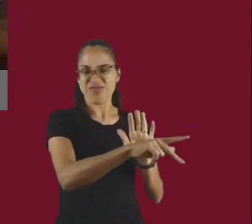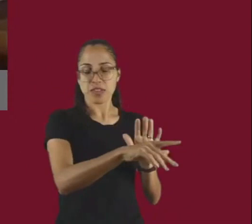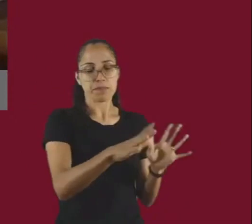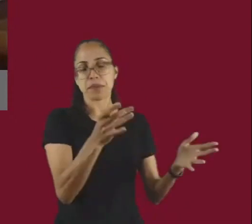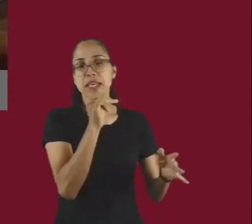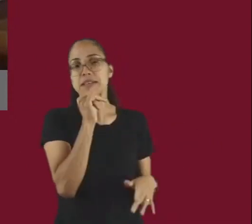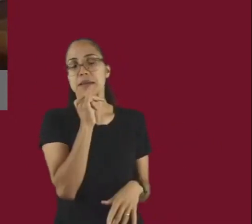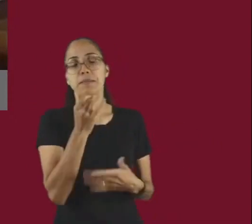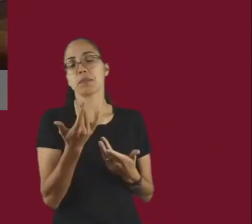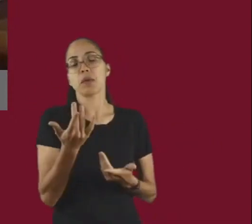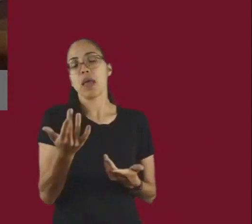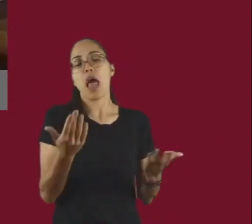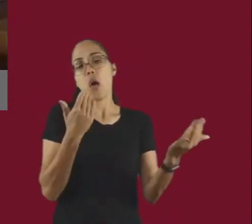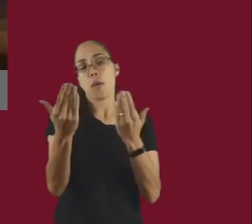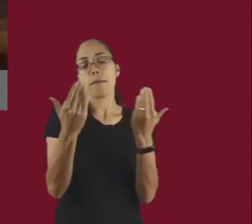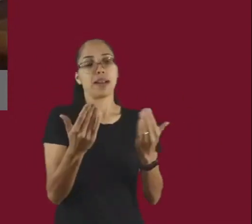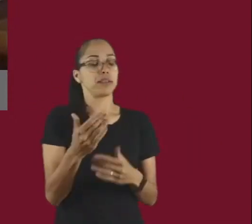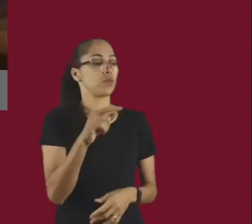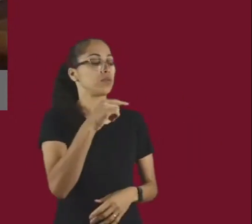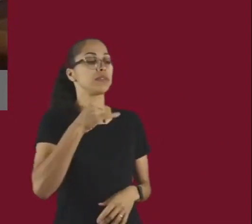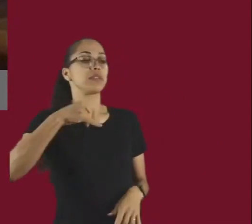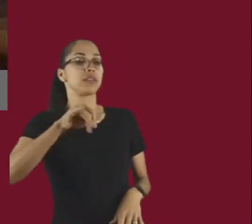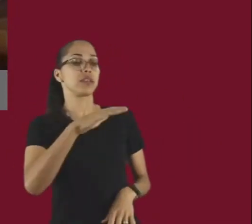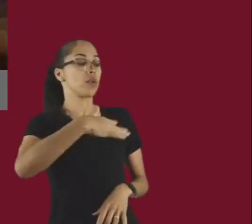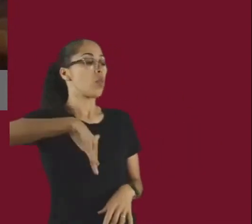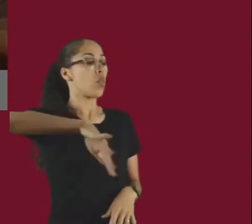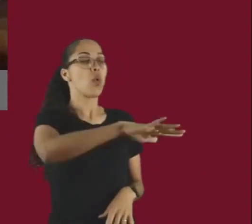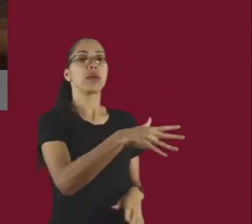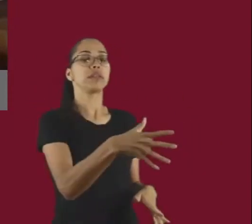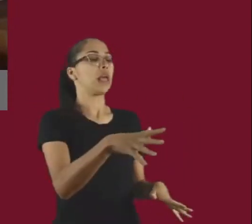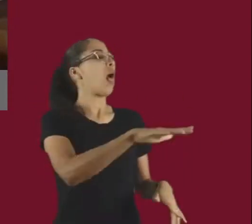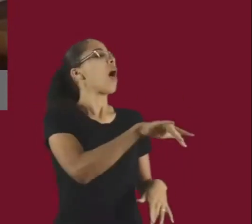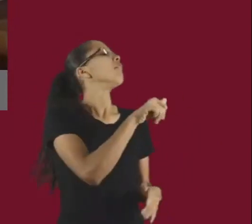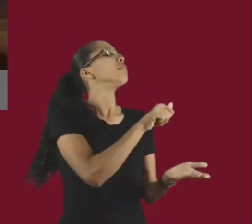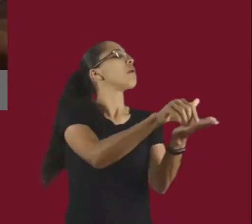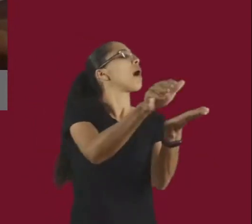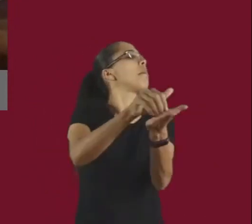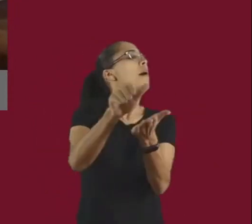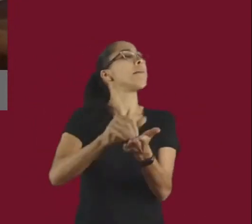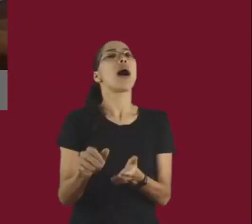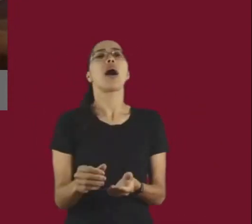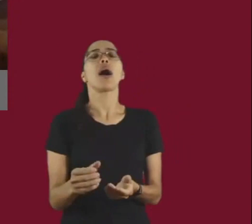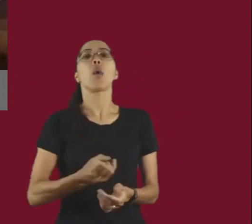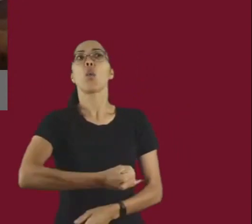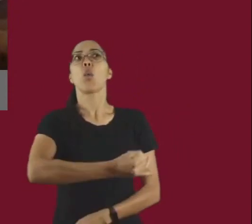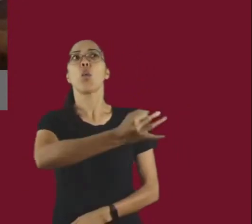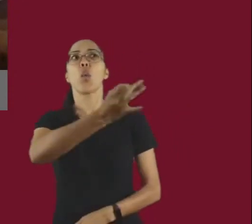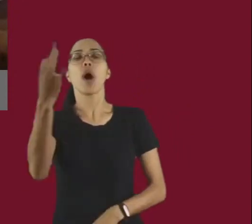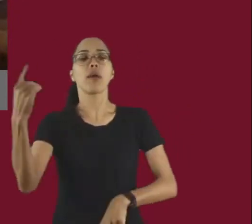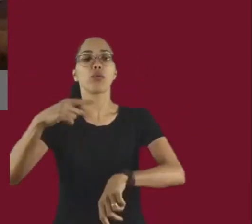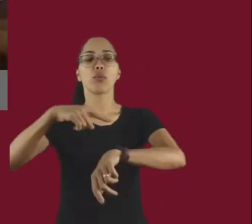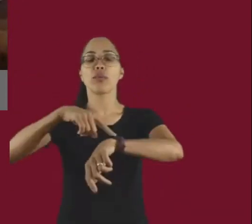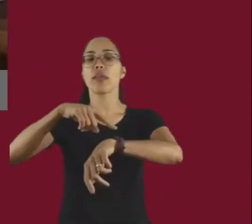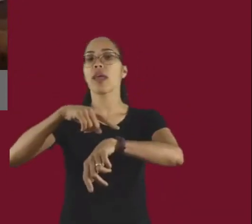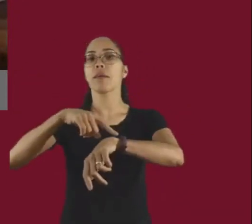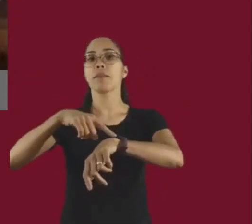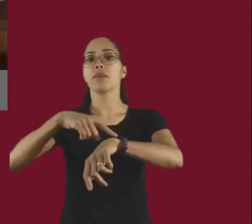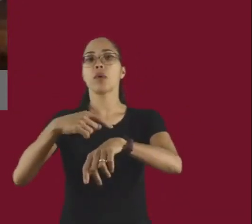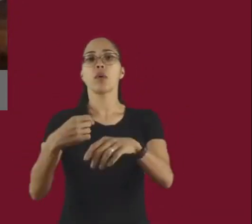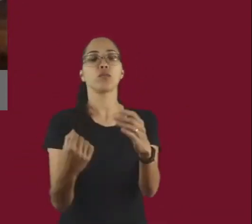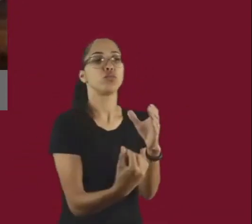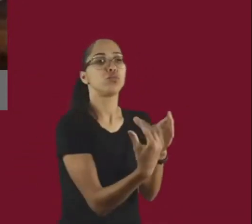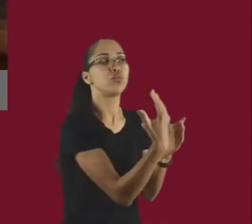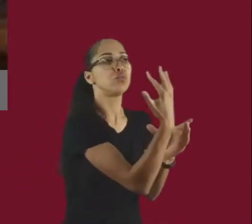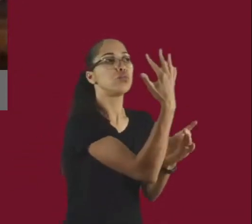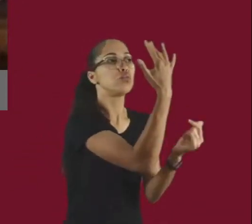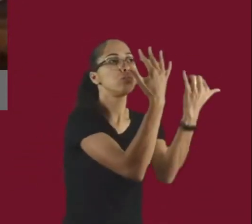para o alimento, para o banho, para beber a água, para tudo. Muito, talvez 100 anos. Agora,